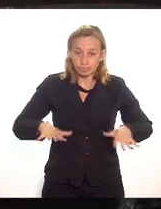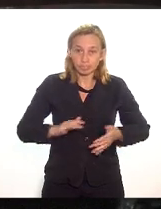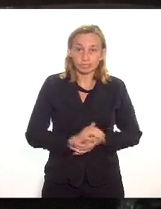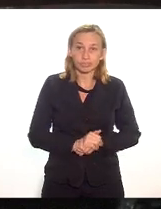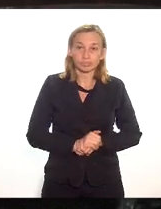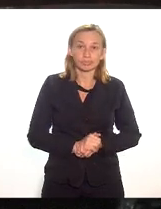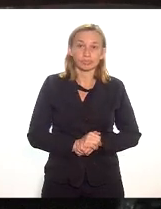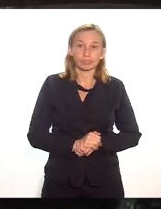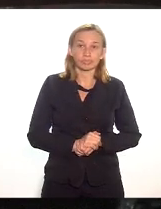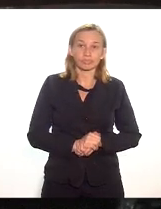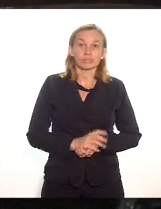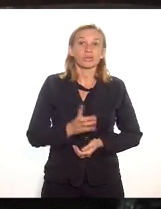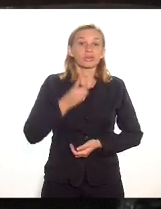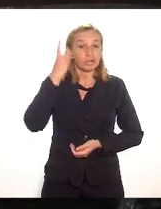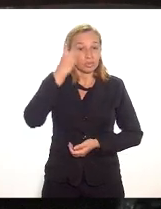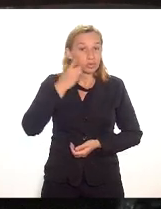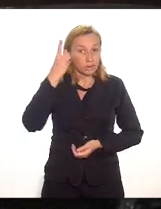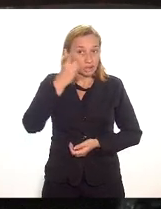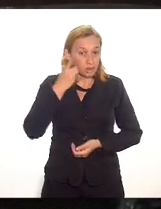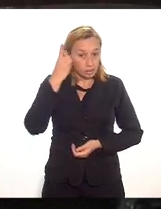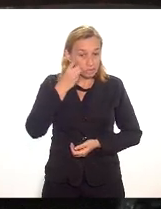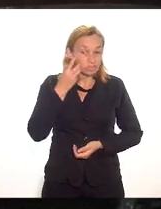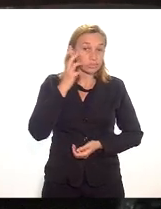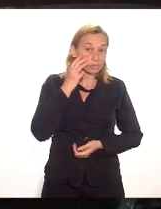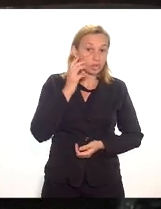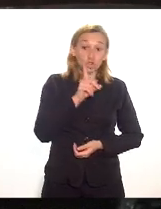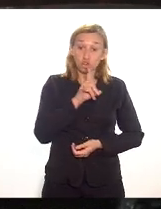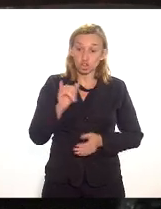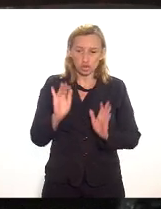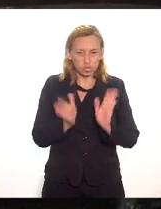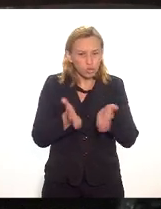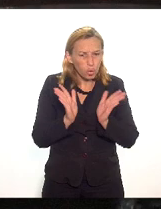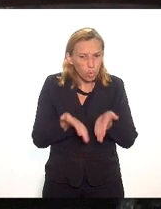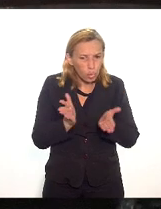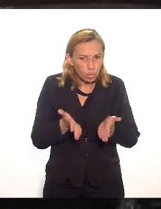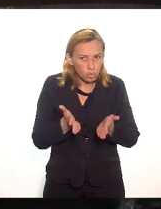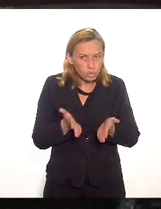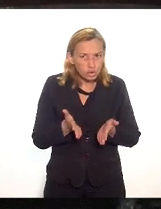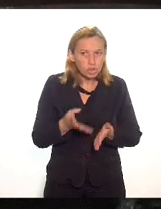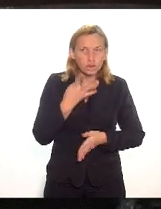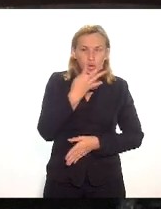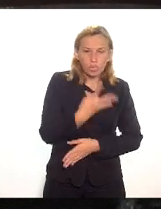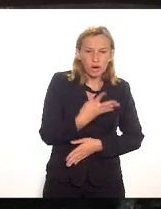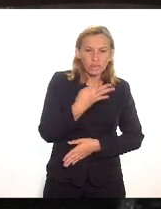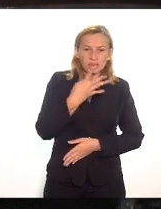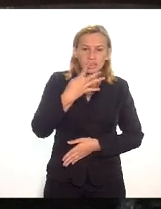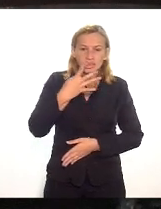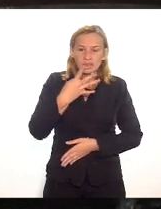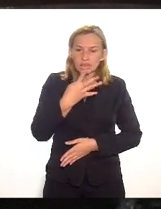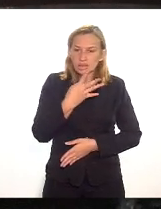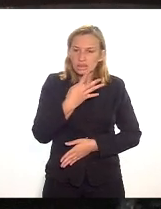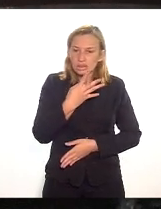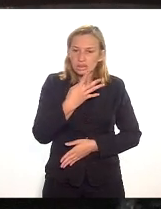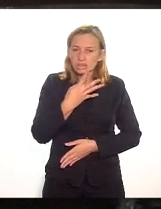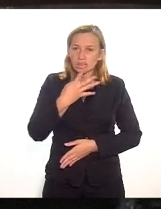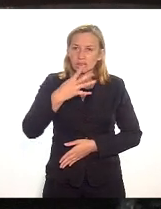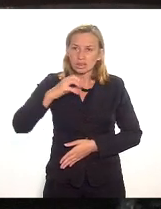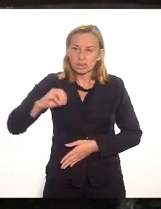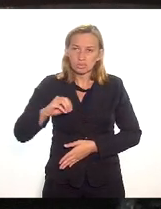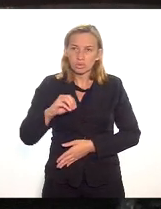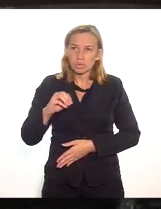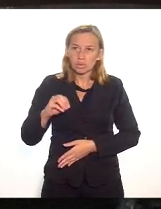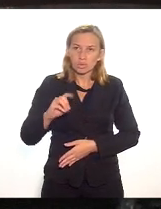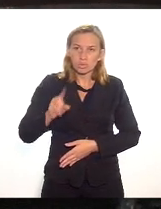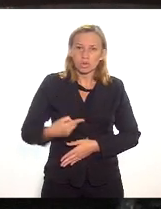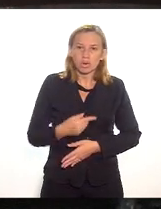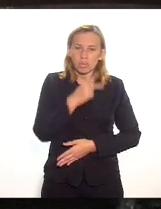deputado Waldeck Carneiro, no dia de hoje, batemos 400 mil pessoas mortas no